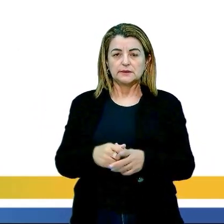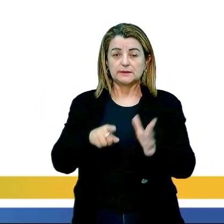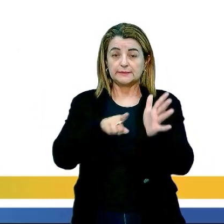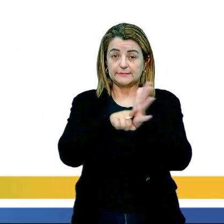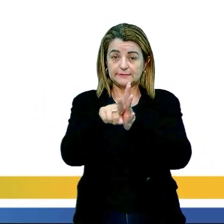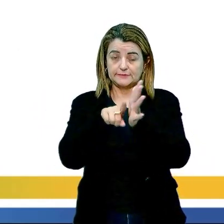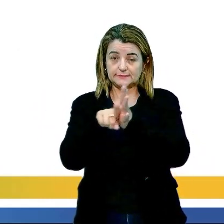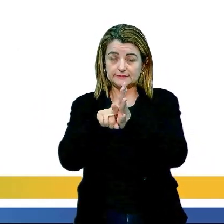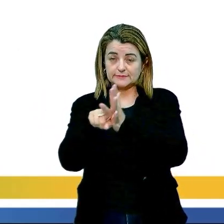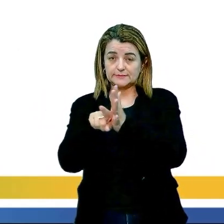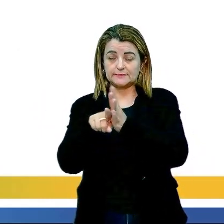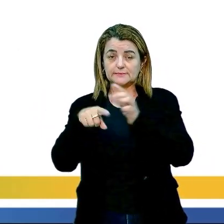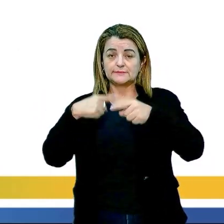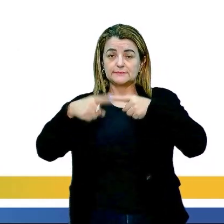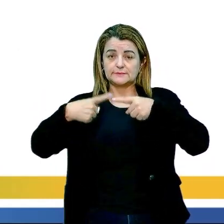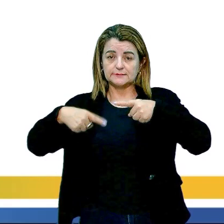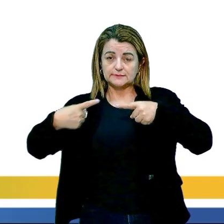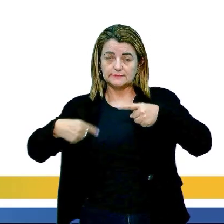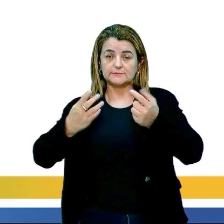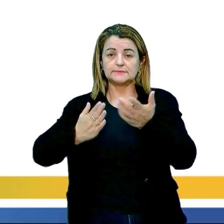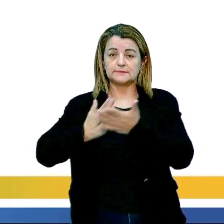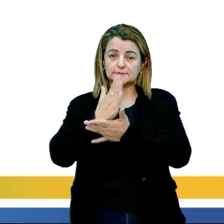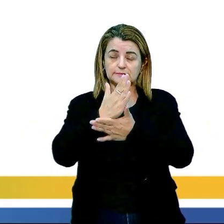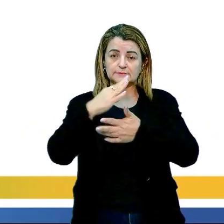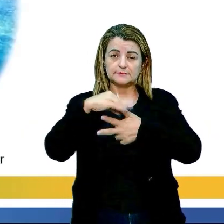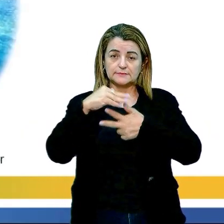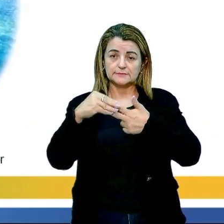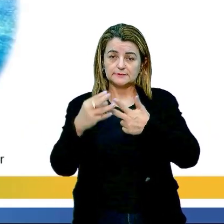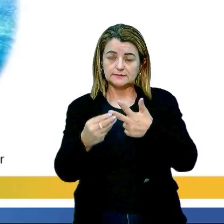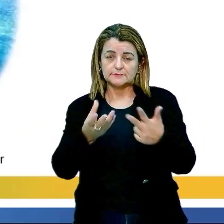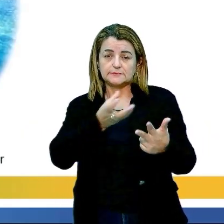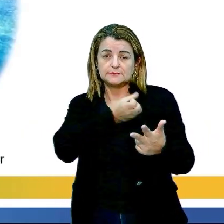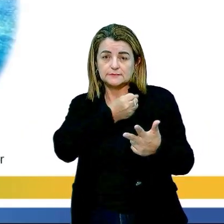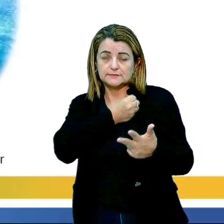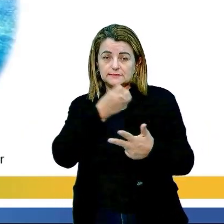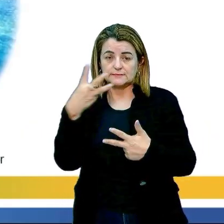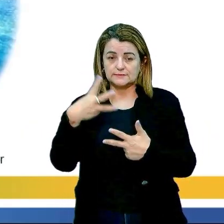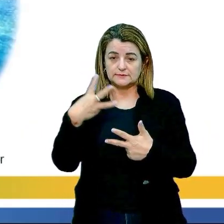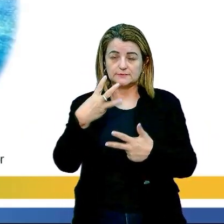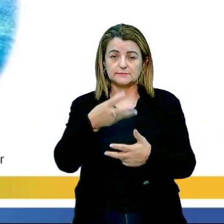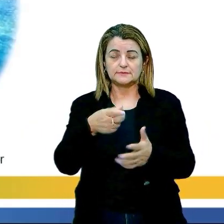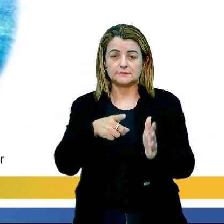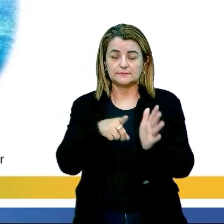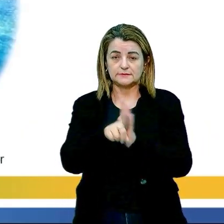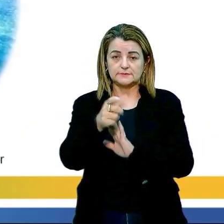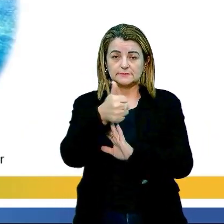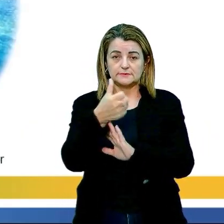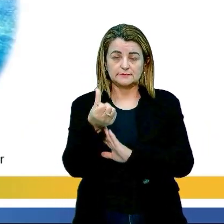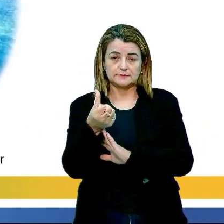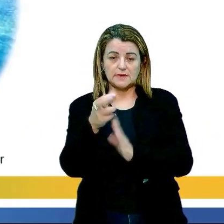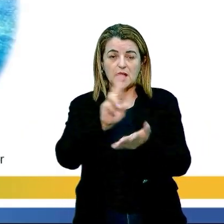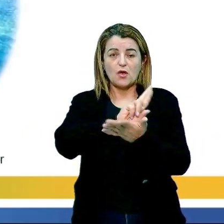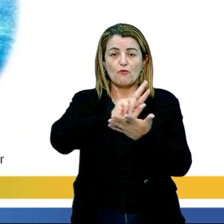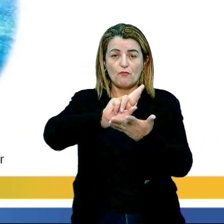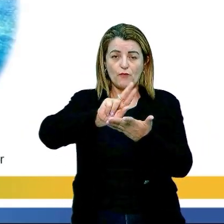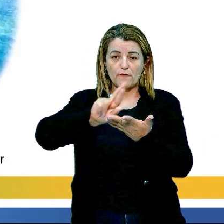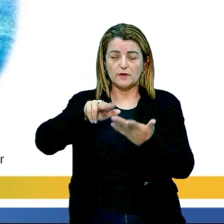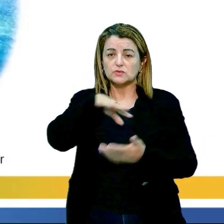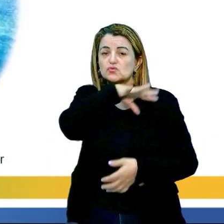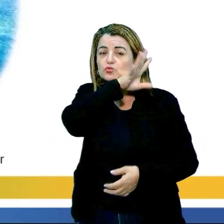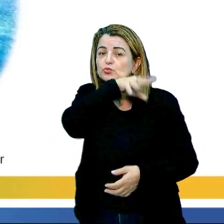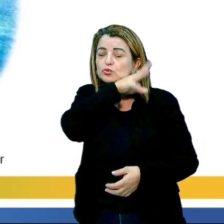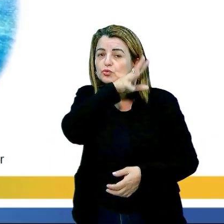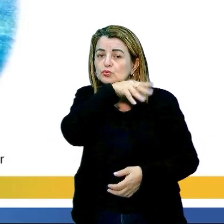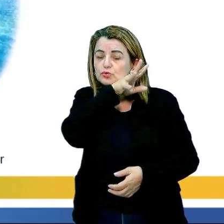Lá do nosso livrinho, a prova Enem, página 33, questão 16. O que diz? As diversas espécies de